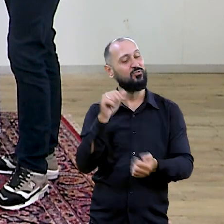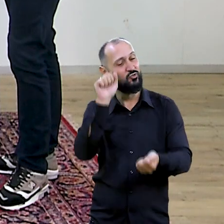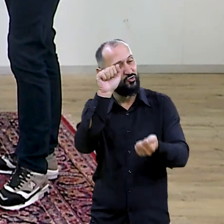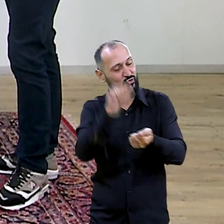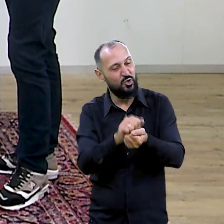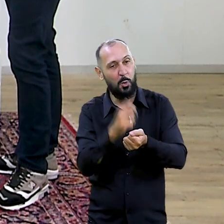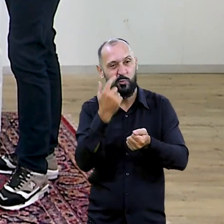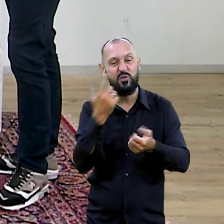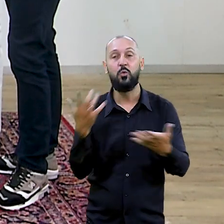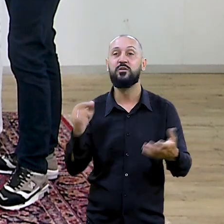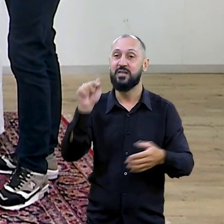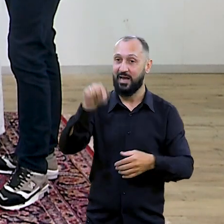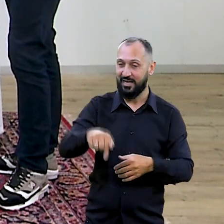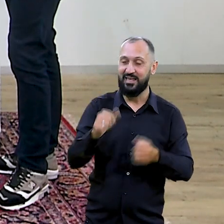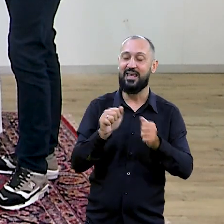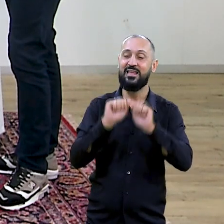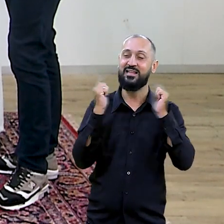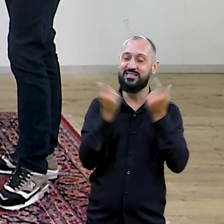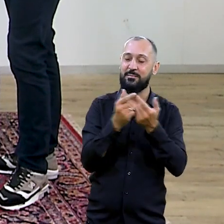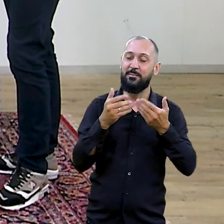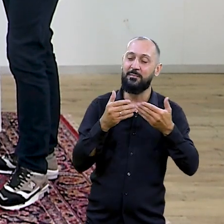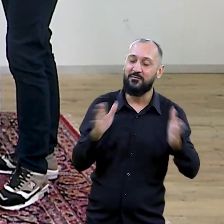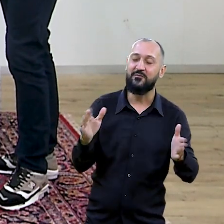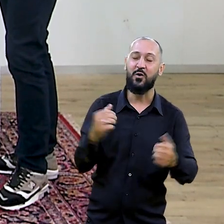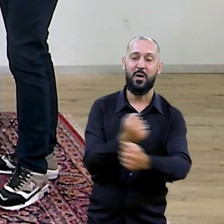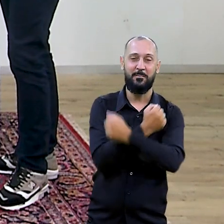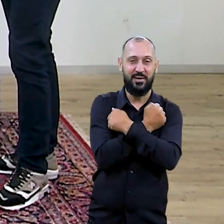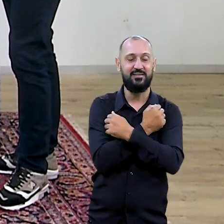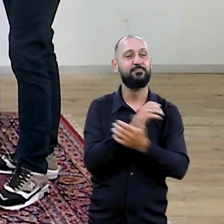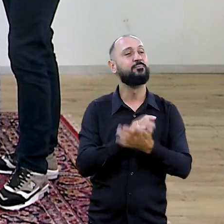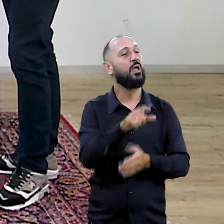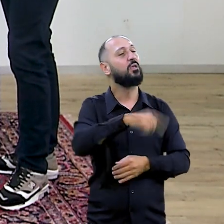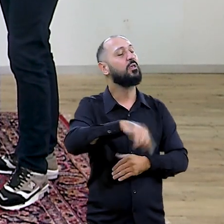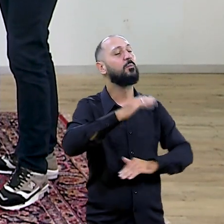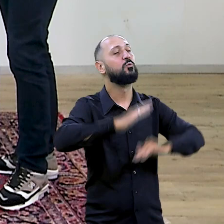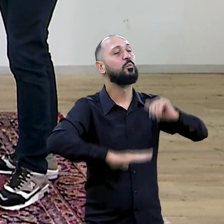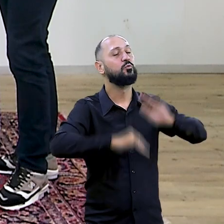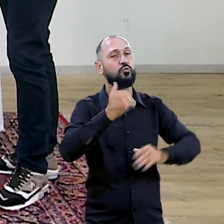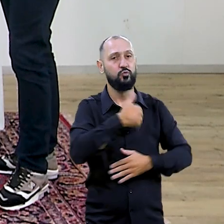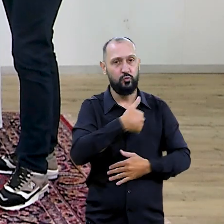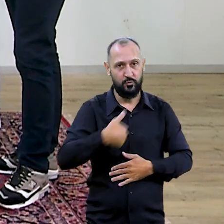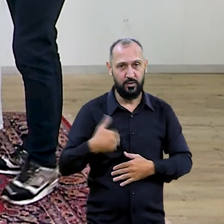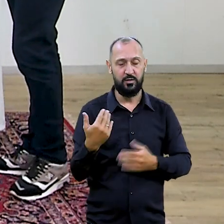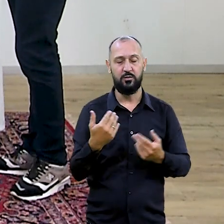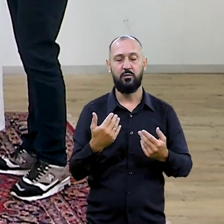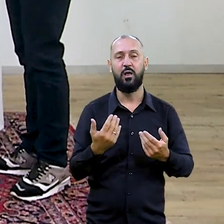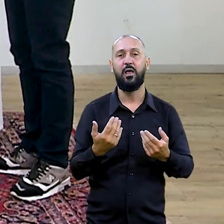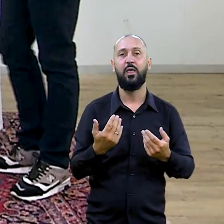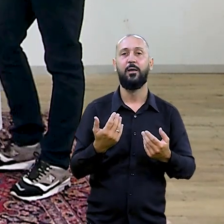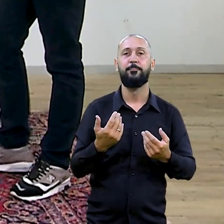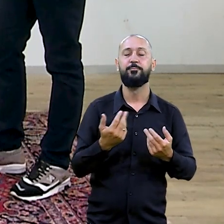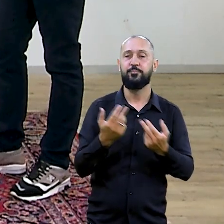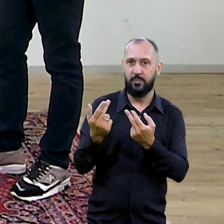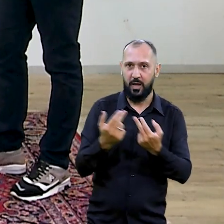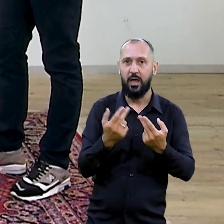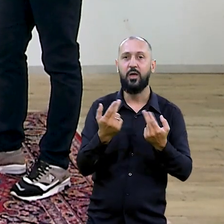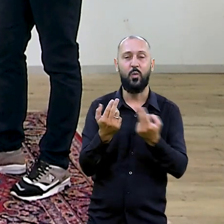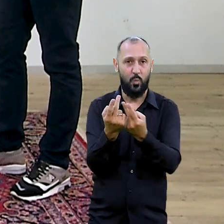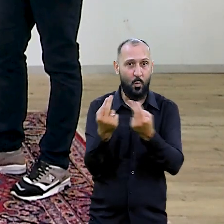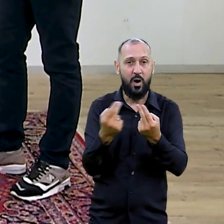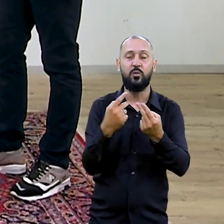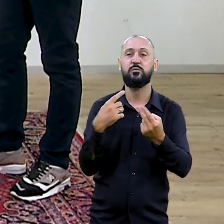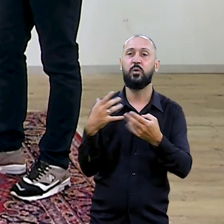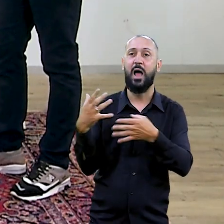arrecadar, mais pessoas vão ser atendidas. É isso aí, né? A campanha é Abrace, o seu abraço Seu abraço aquece, tá aquece. todo mundo abraçando a campanha, né? Exato. Hoje foi um